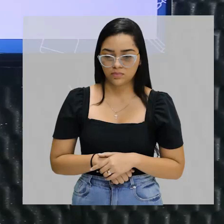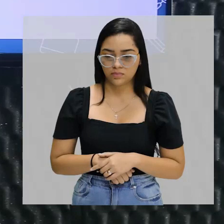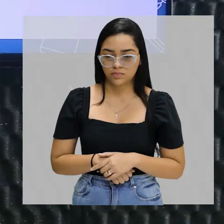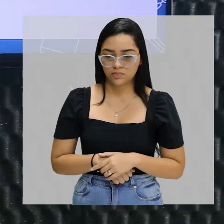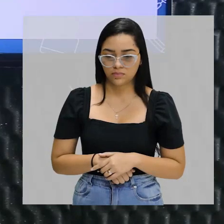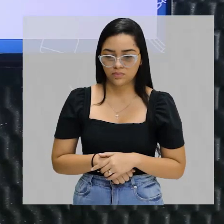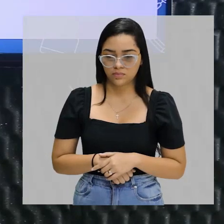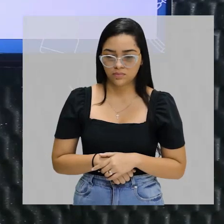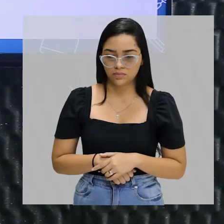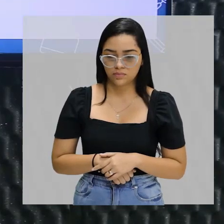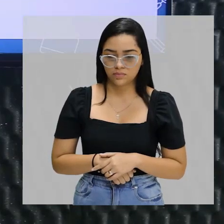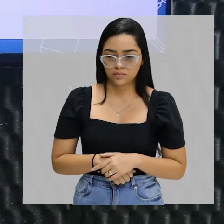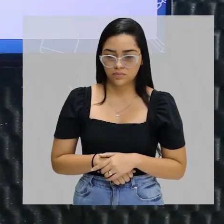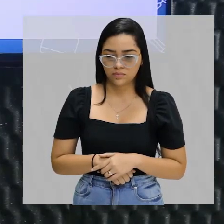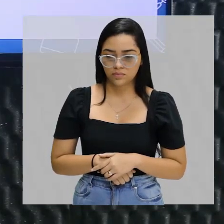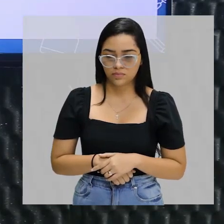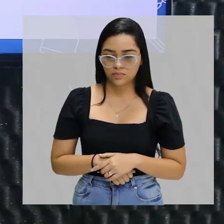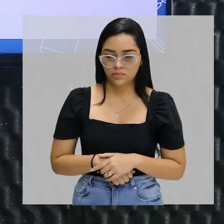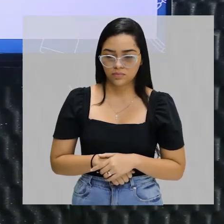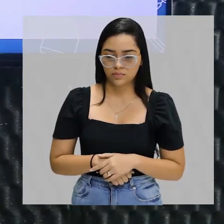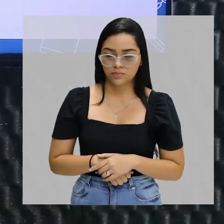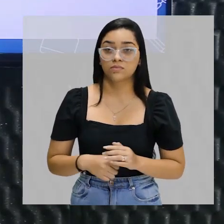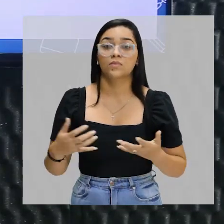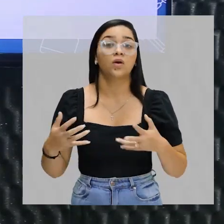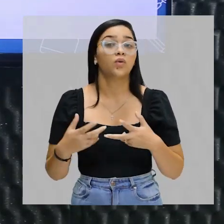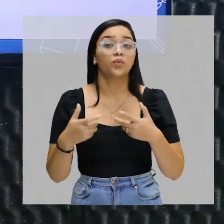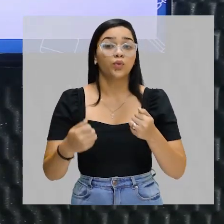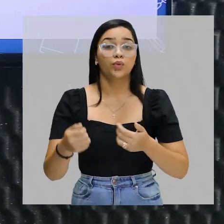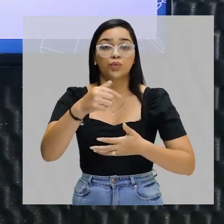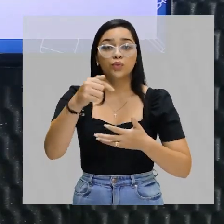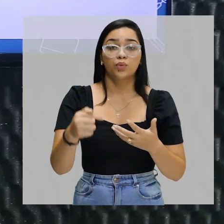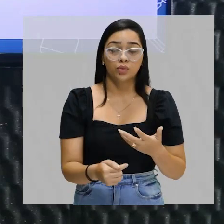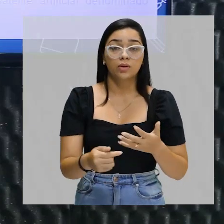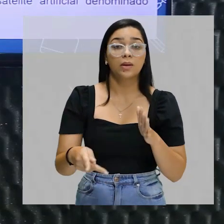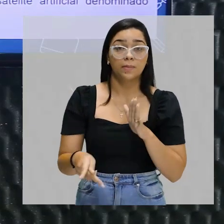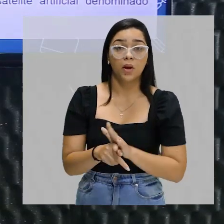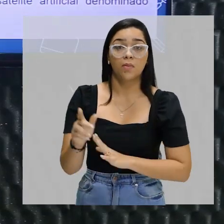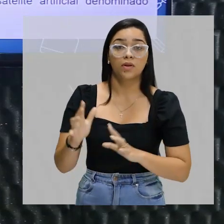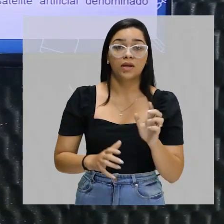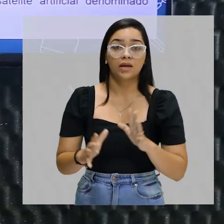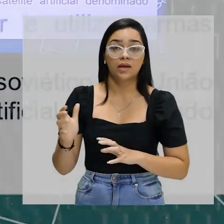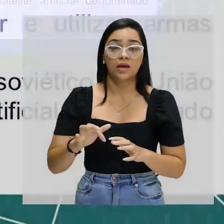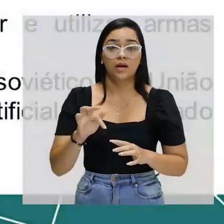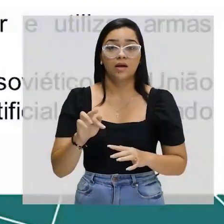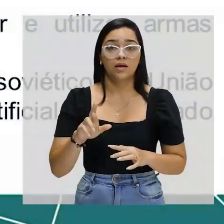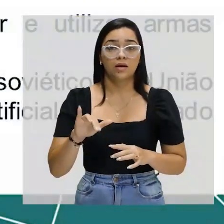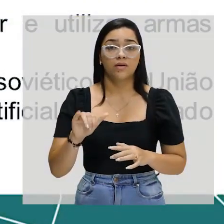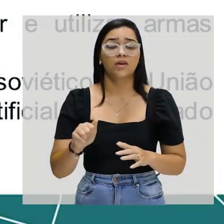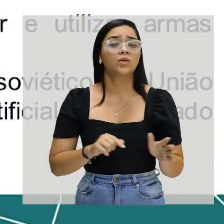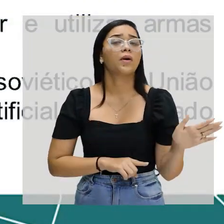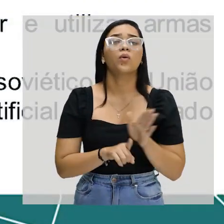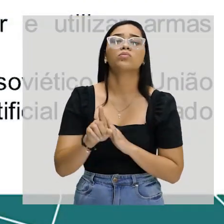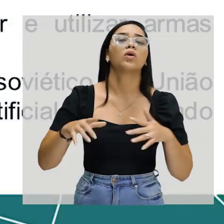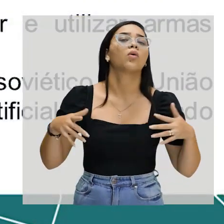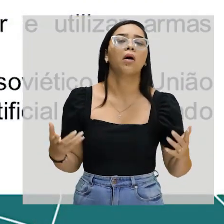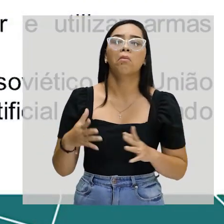nuclear armamentista e a corrida espacial todos esses aí elementos né da guerra fria e ele te pergunta né